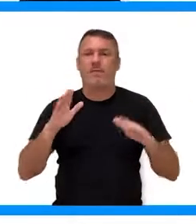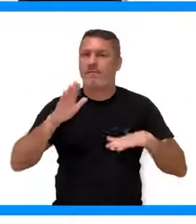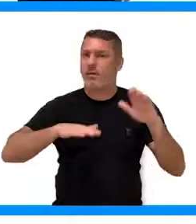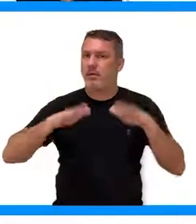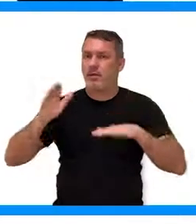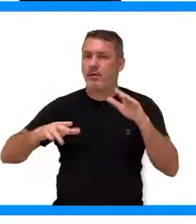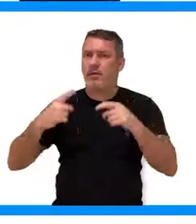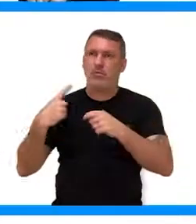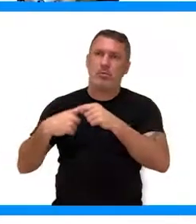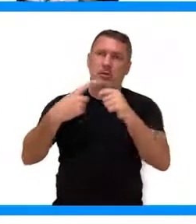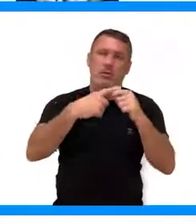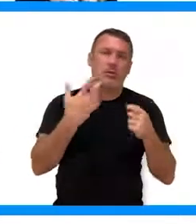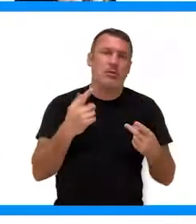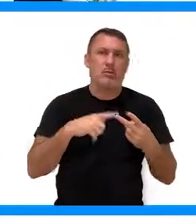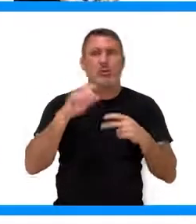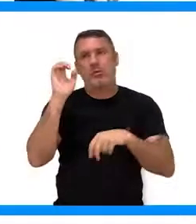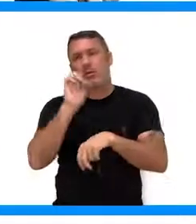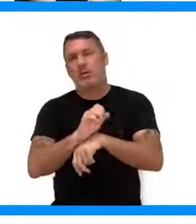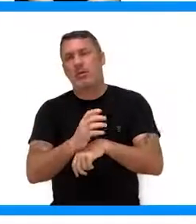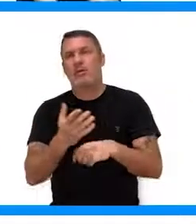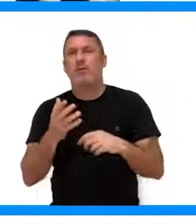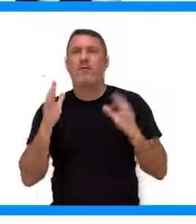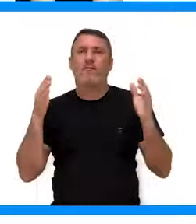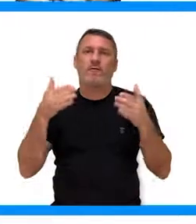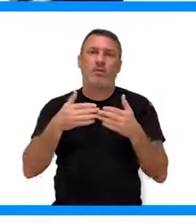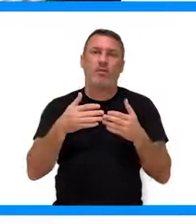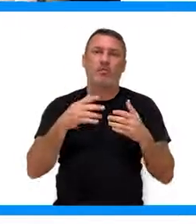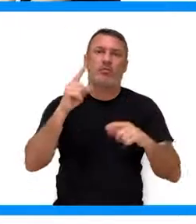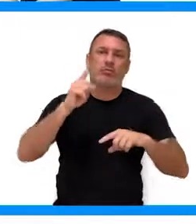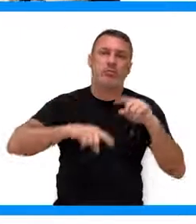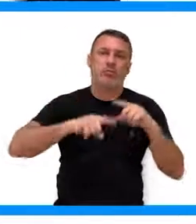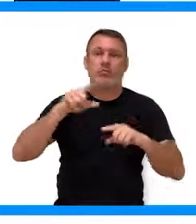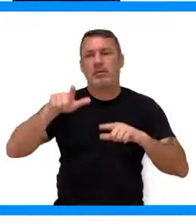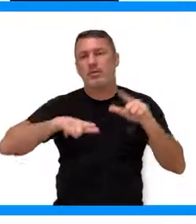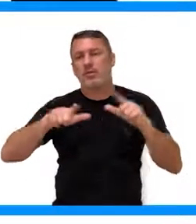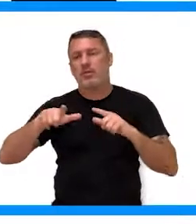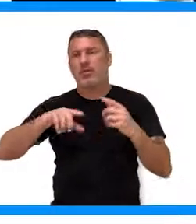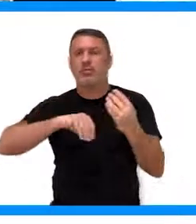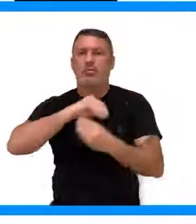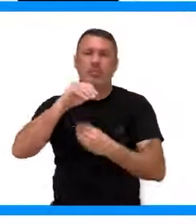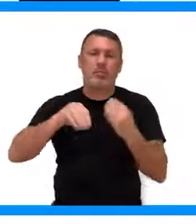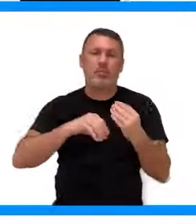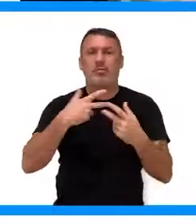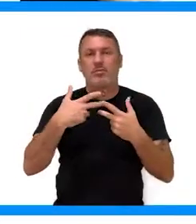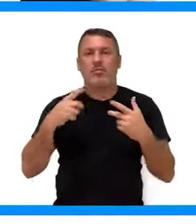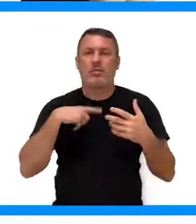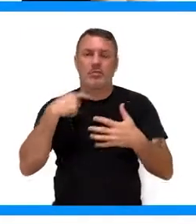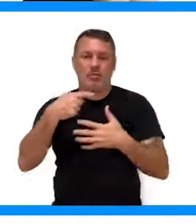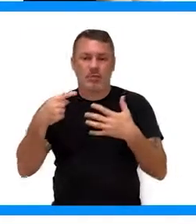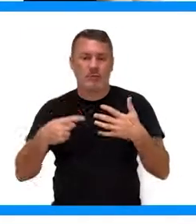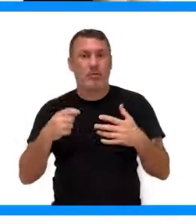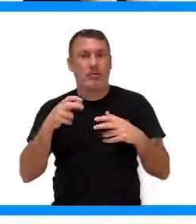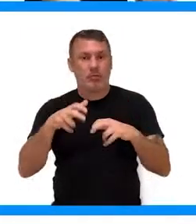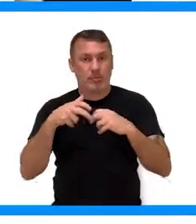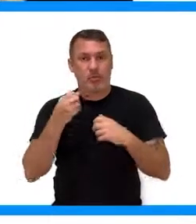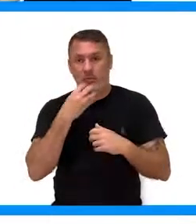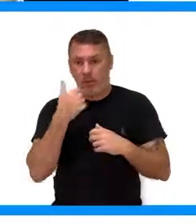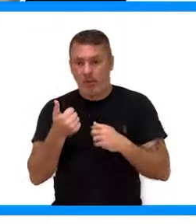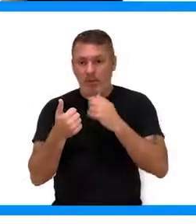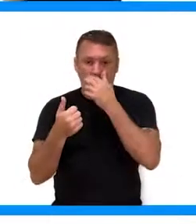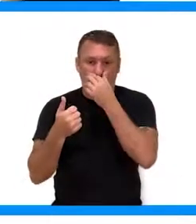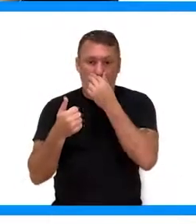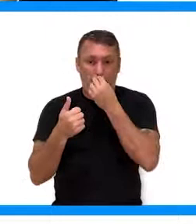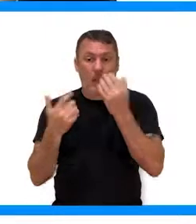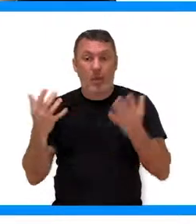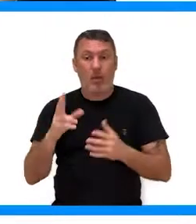O tamanho ele vai variar de município para município, estado, de foco de produção, de mão de obra envolvida, nível de investimento, tudo bem? Por isso que a gente